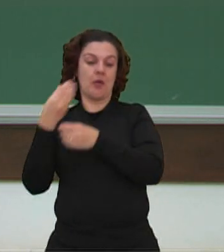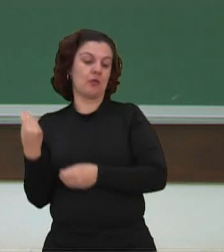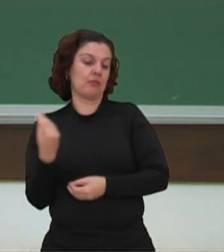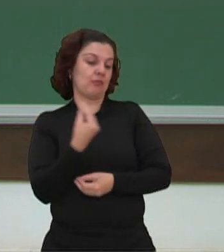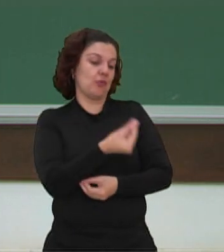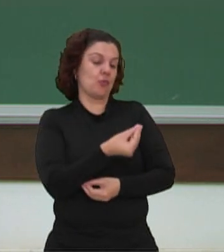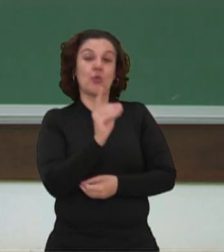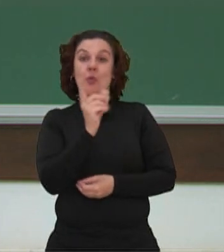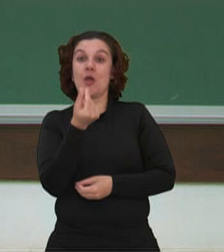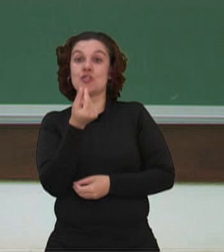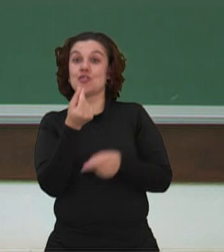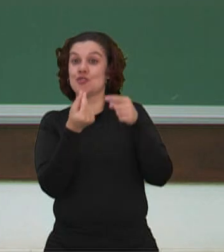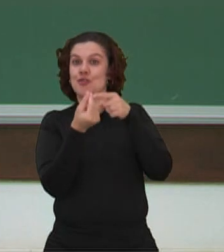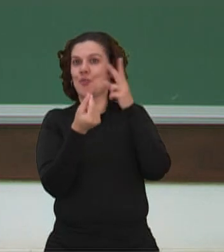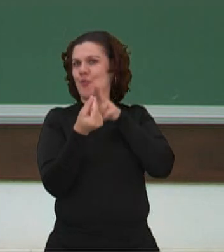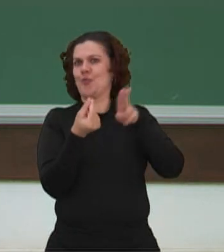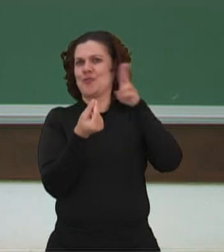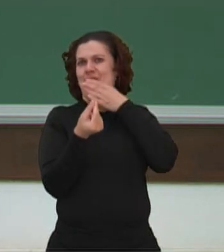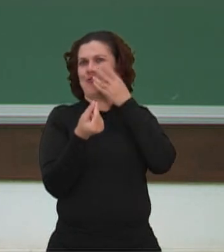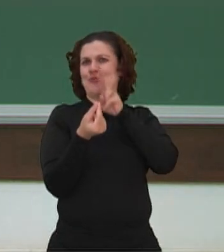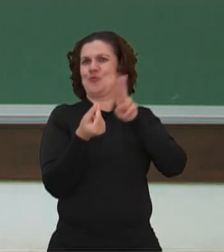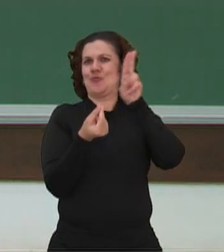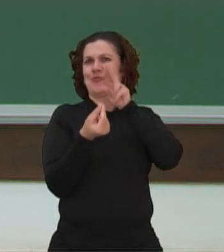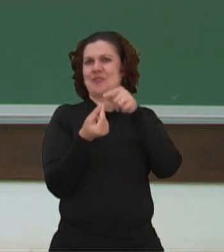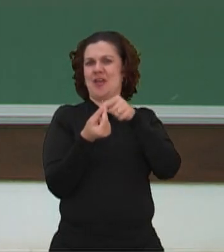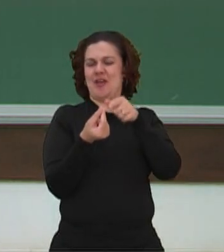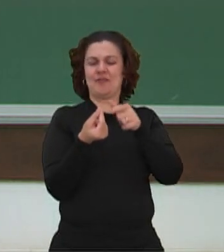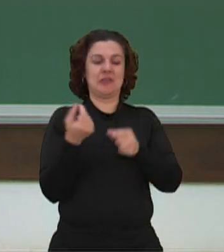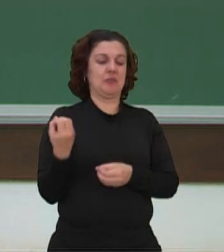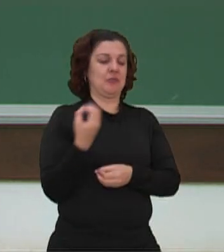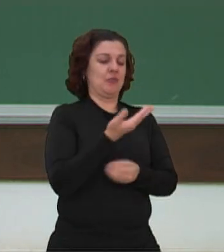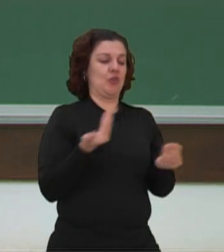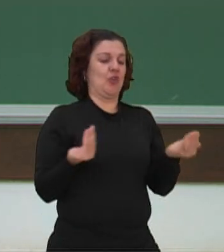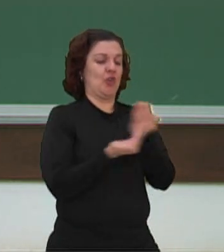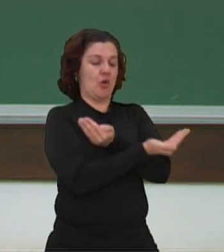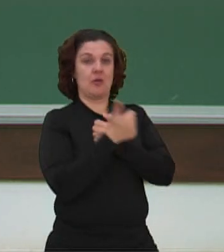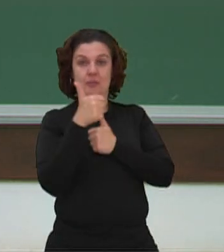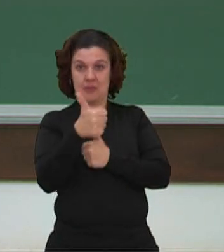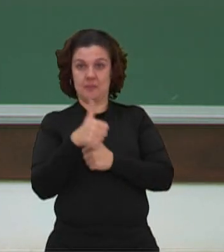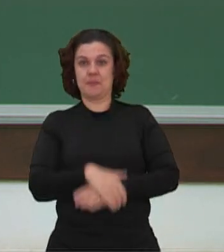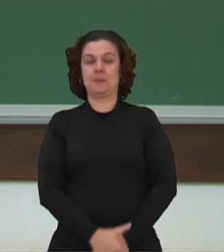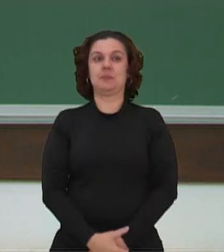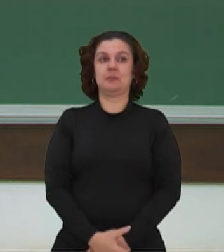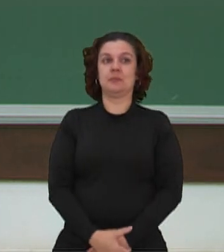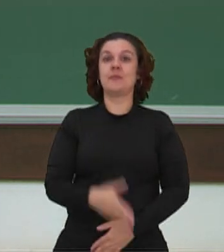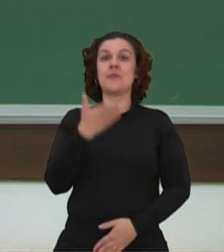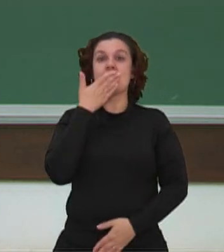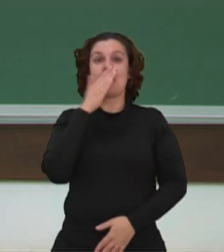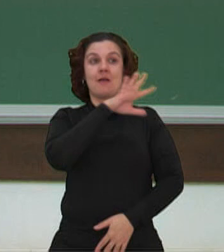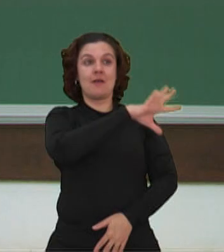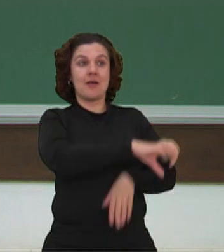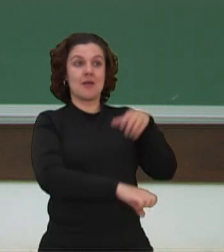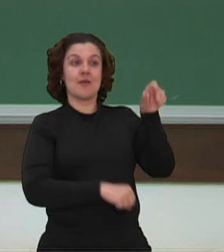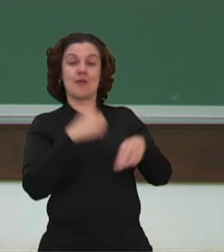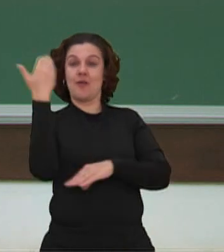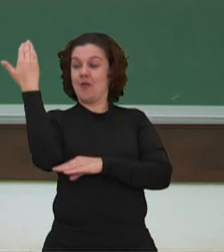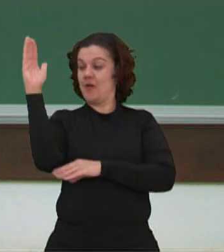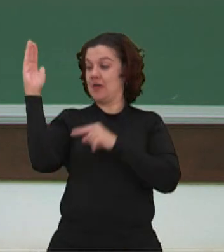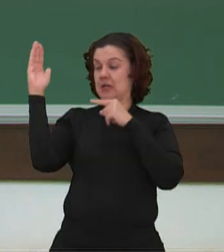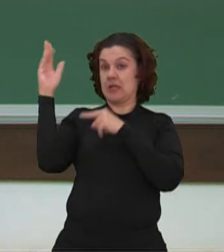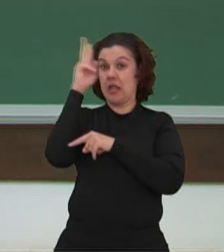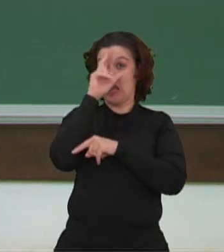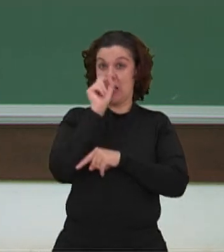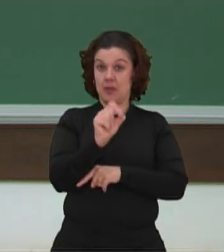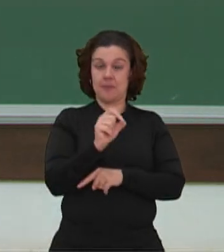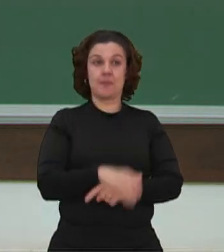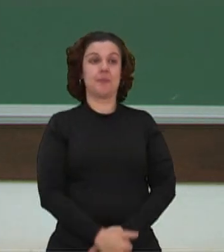que não seja dinheiro, não é uma relação que envolve dinheiro. Então, mão de obra indígena na extração do pau-brasil, lembra